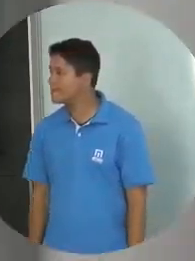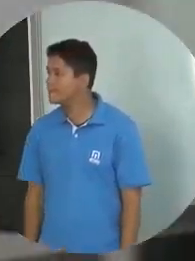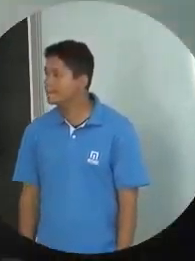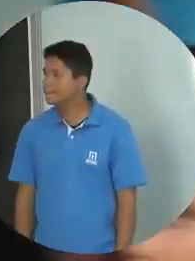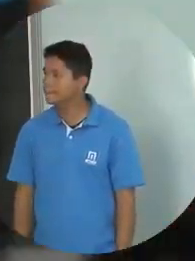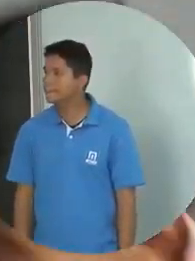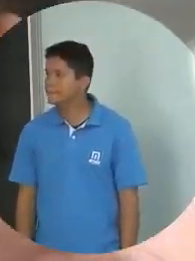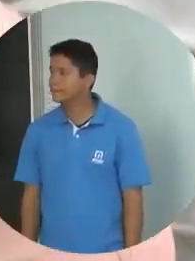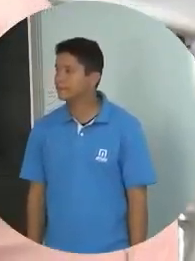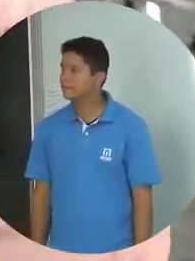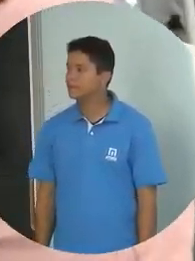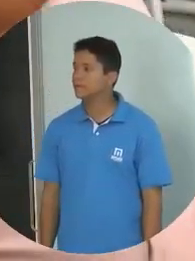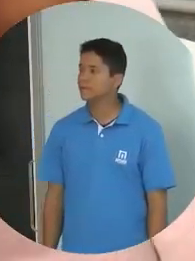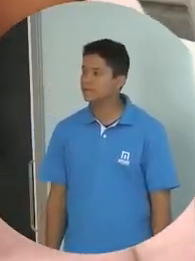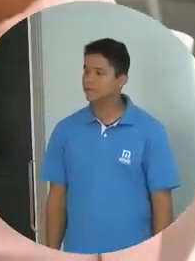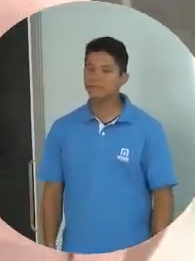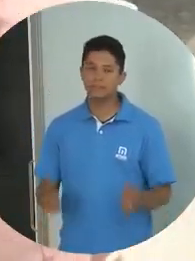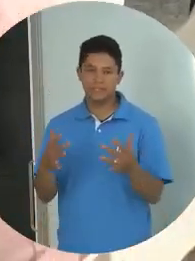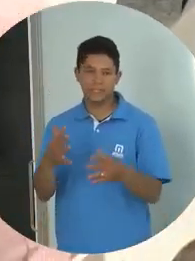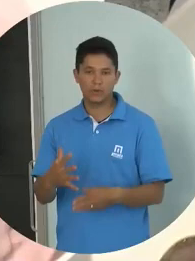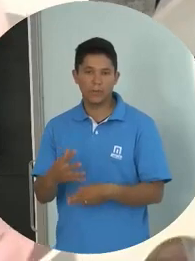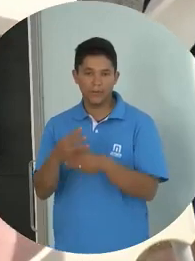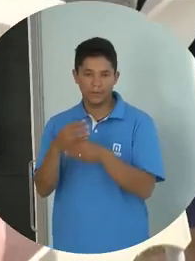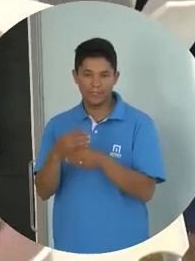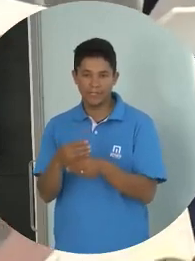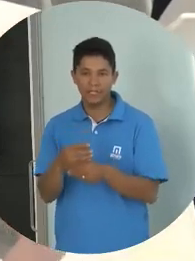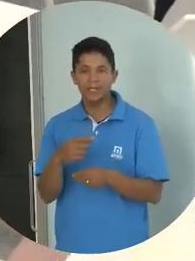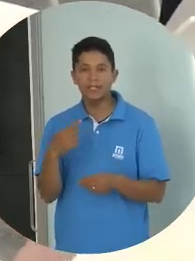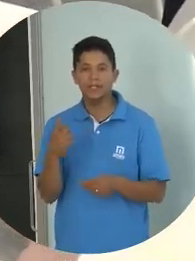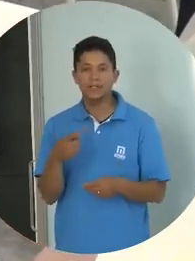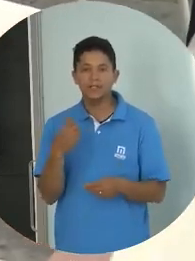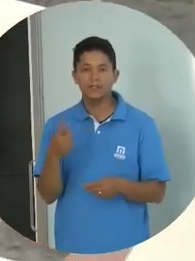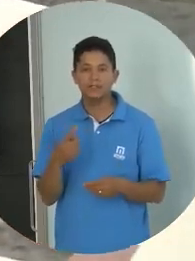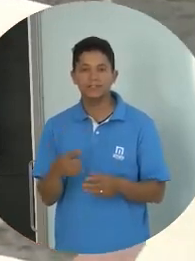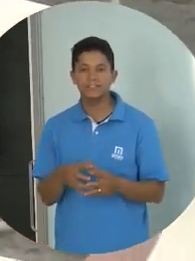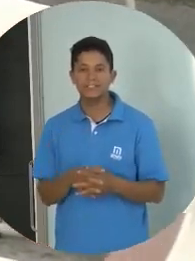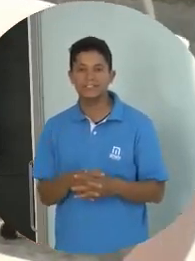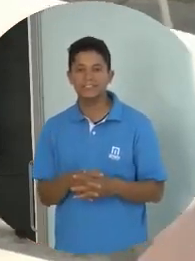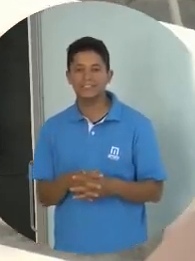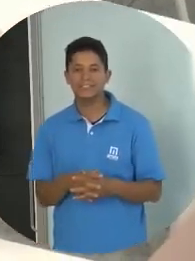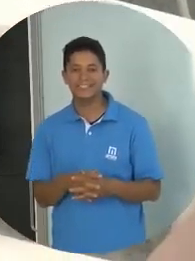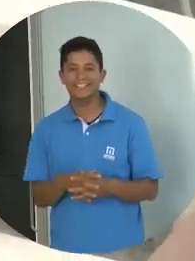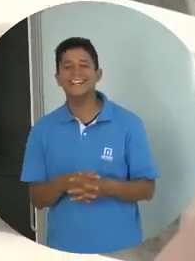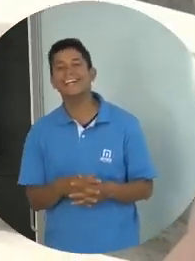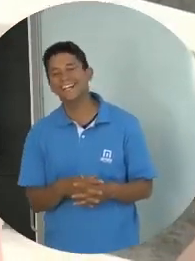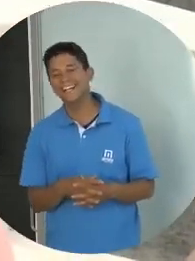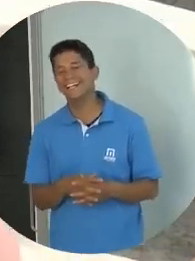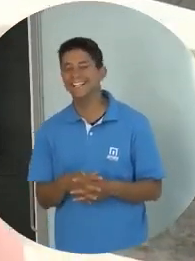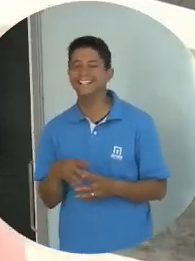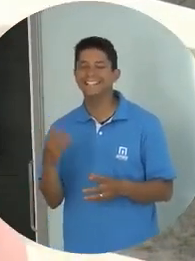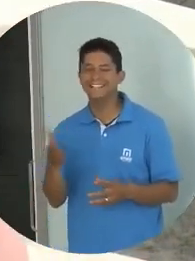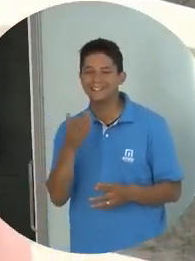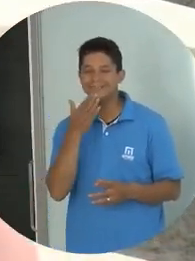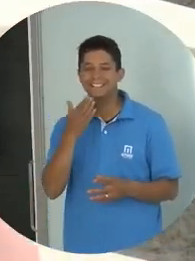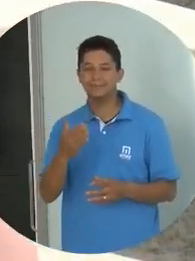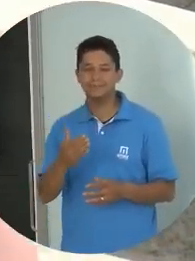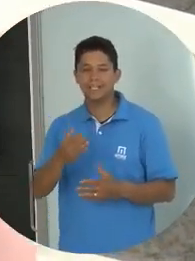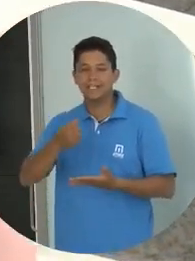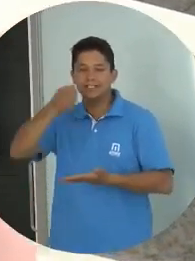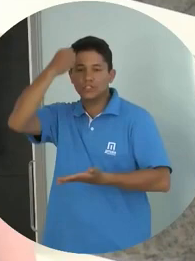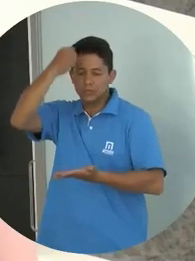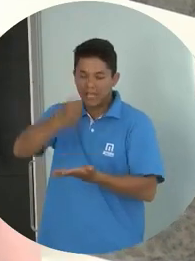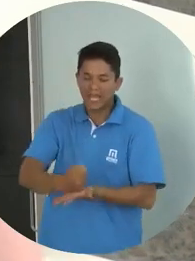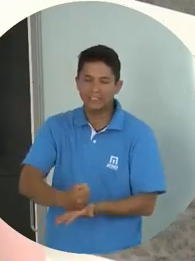Só complementando, normalmente também a gente pede a sondagem, né? Pede ou faz a sondagem. E aí a gente tem condição de definir a